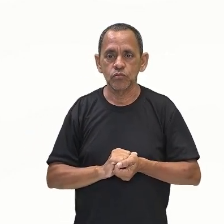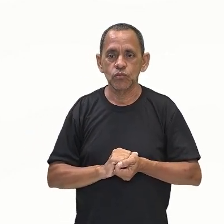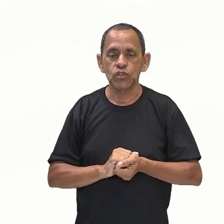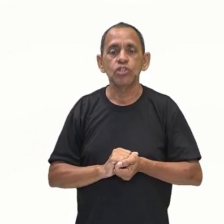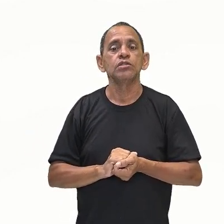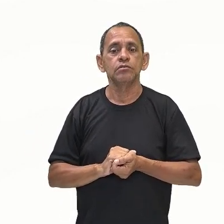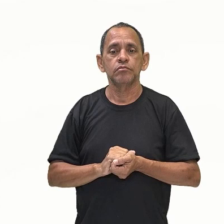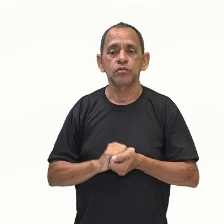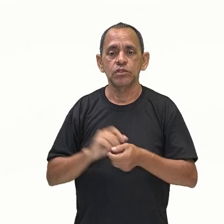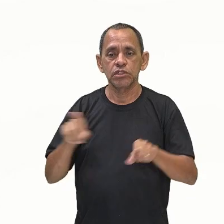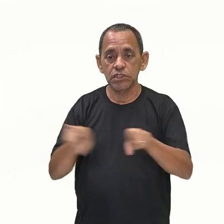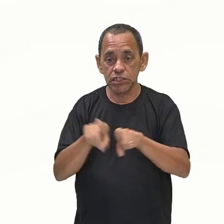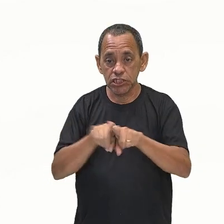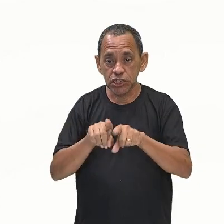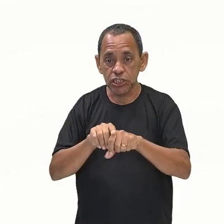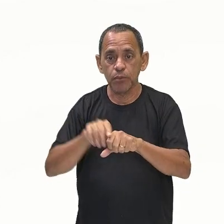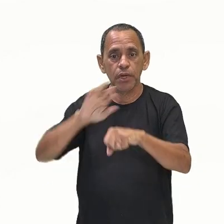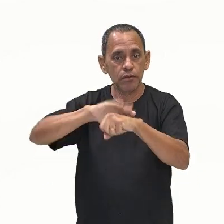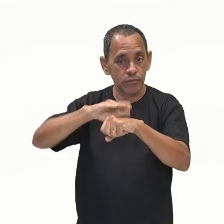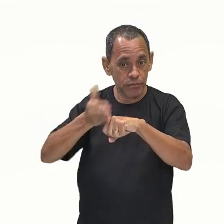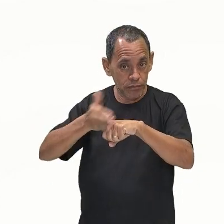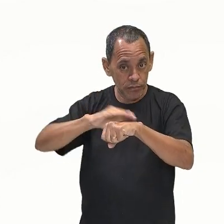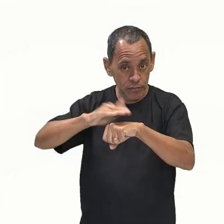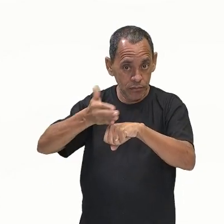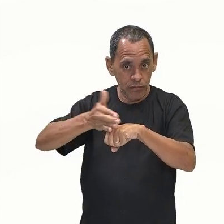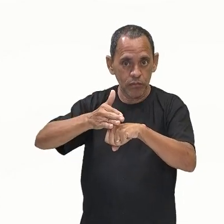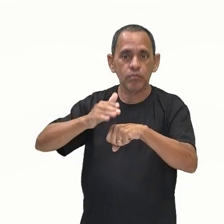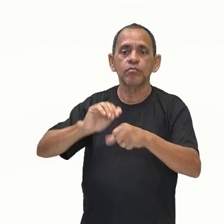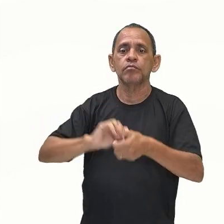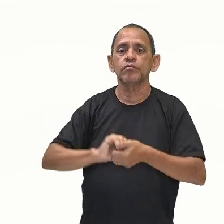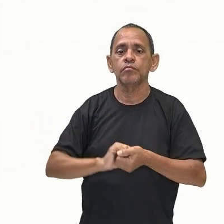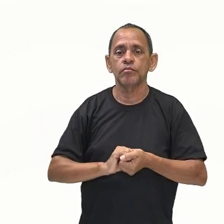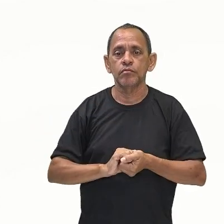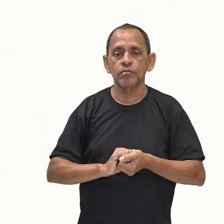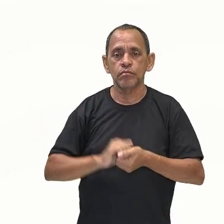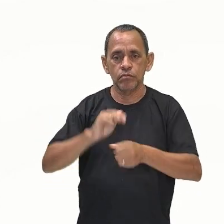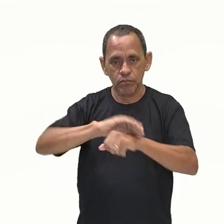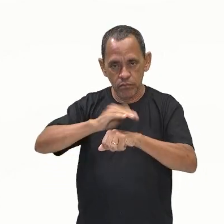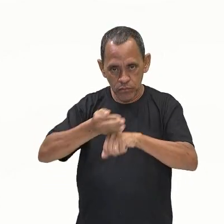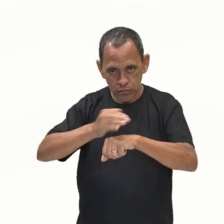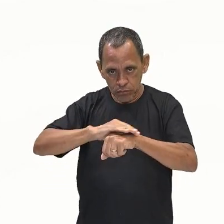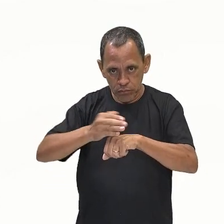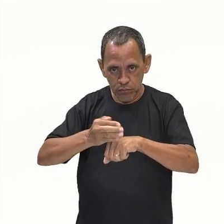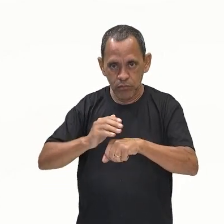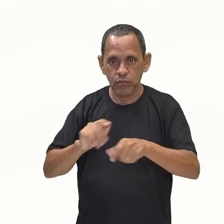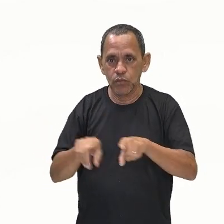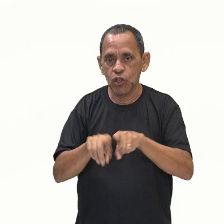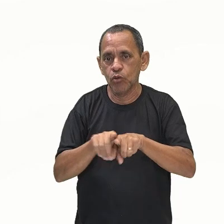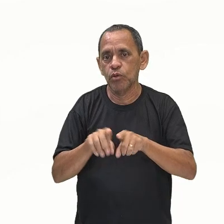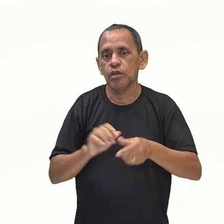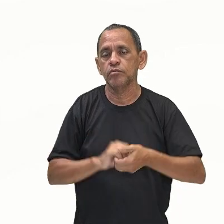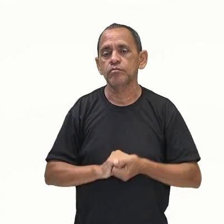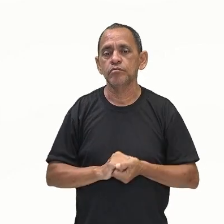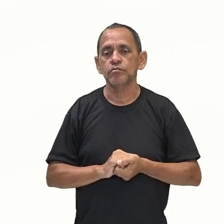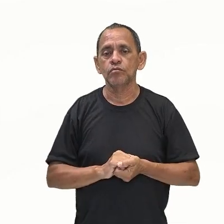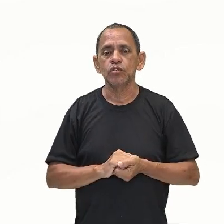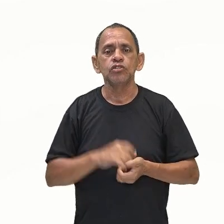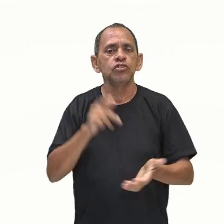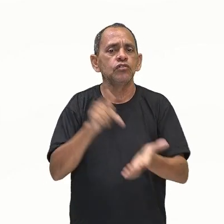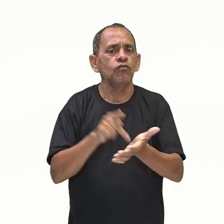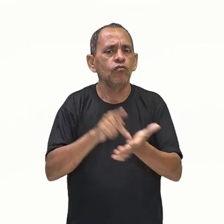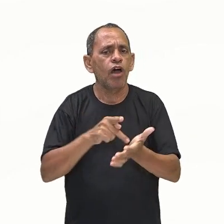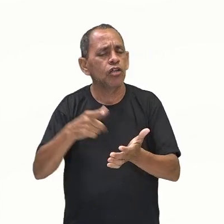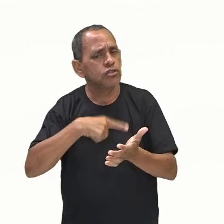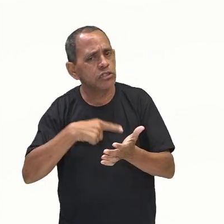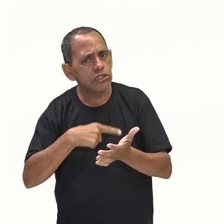Itacoatiara, tá ok? Não dá nem para marcar porque é o mesmo tom. Mas o que acontece? Apesar de 4